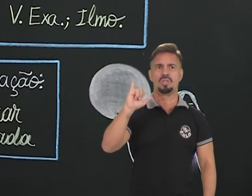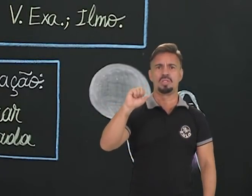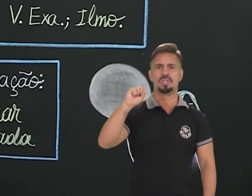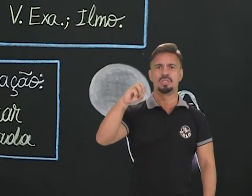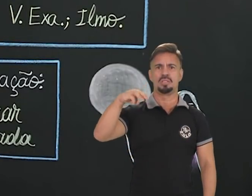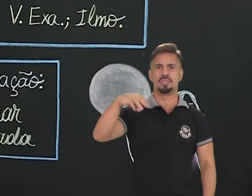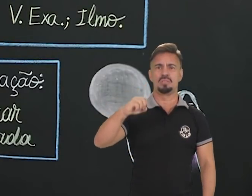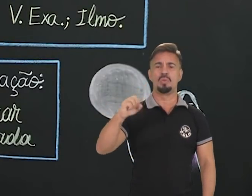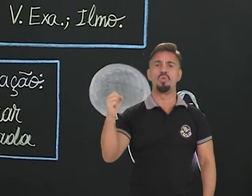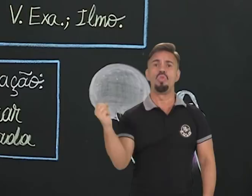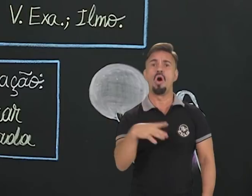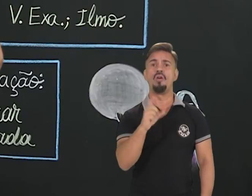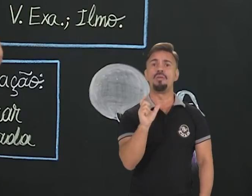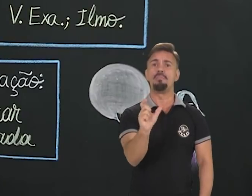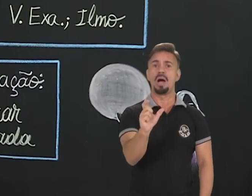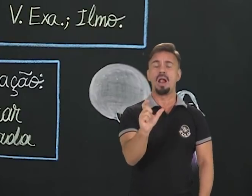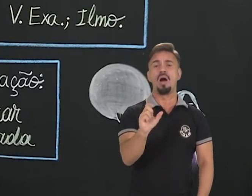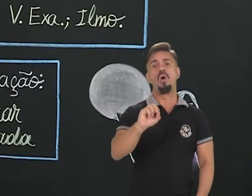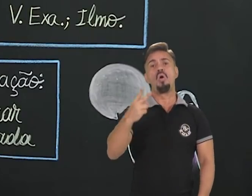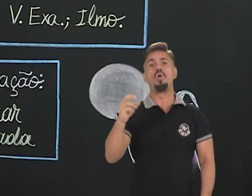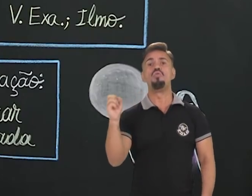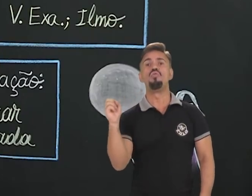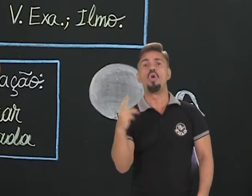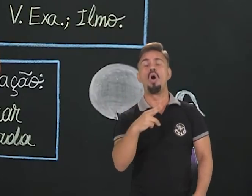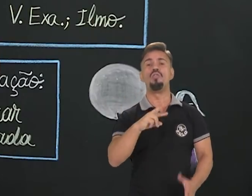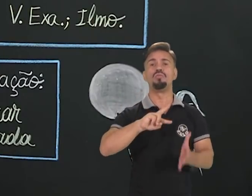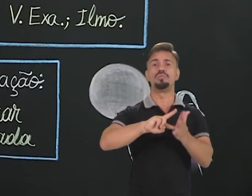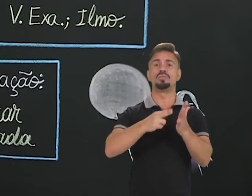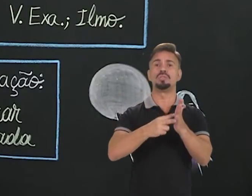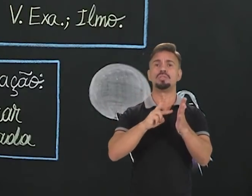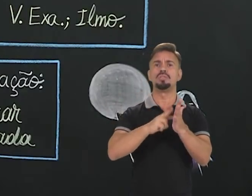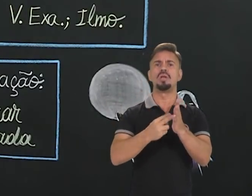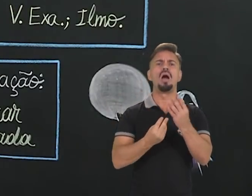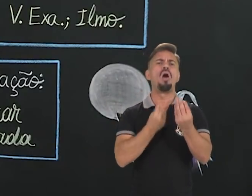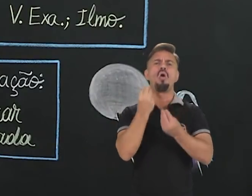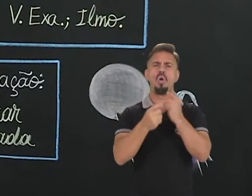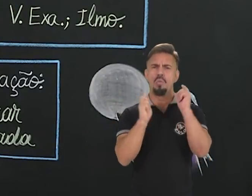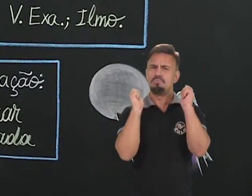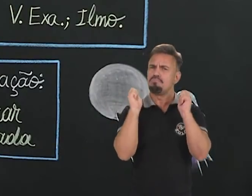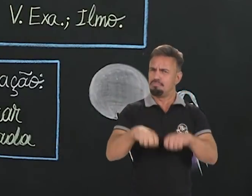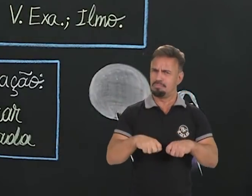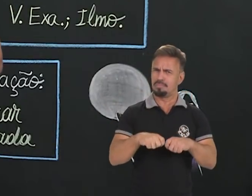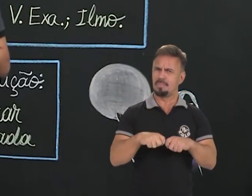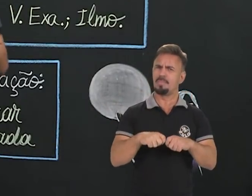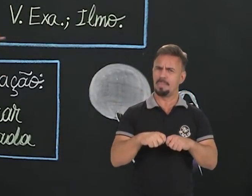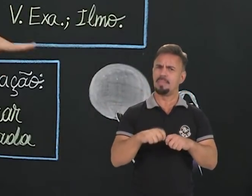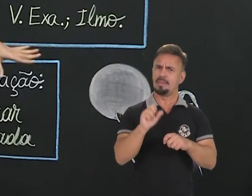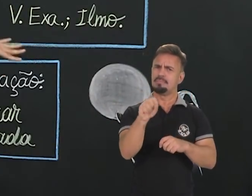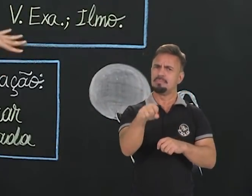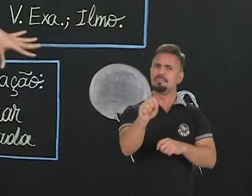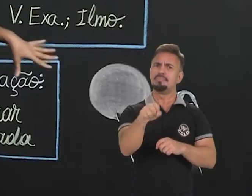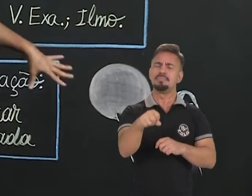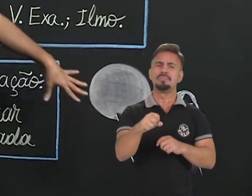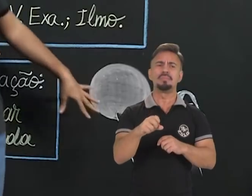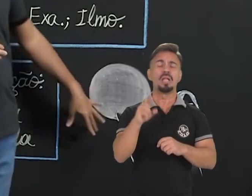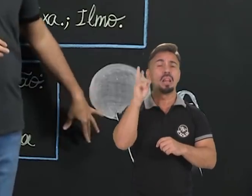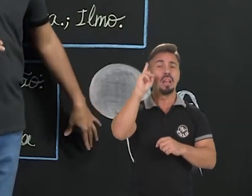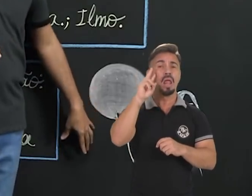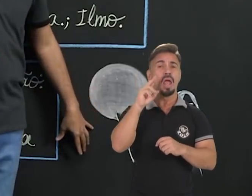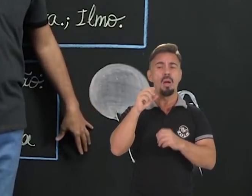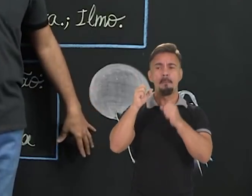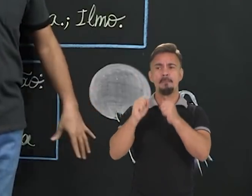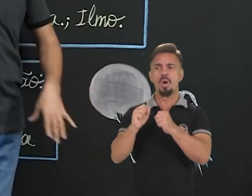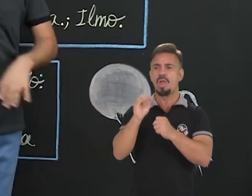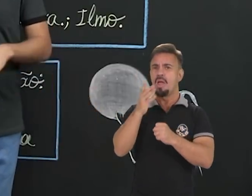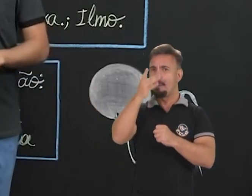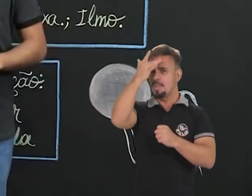de novas palavras ou novos significados. Como isso é possível? Isso é possível. Lembra do poder do falante,